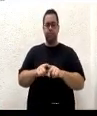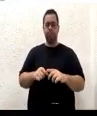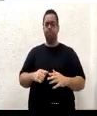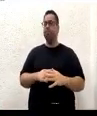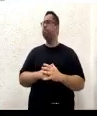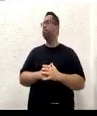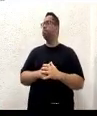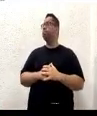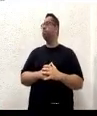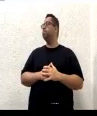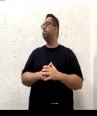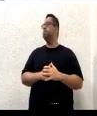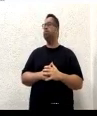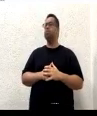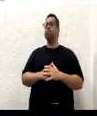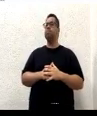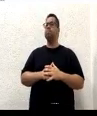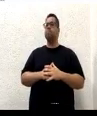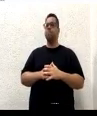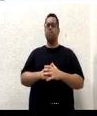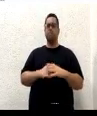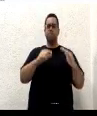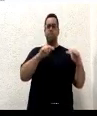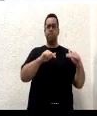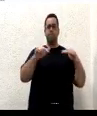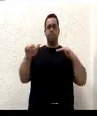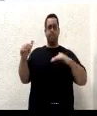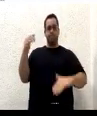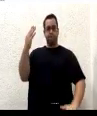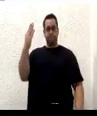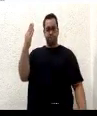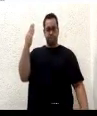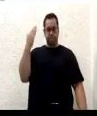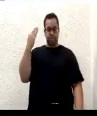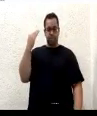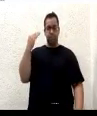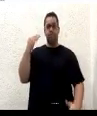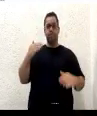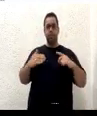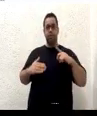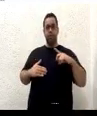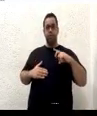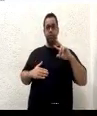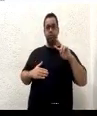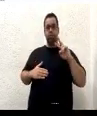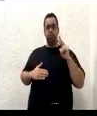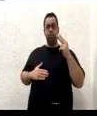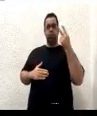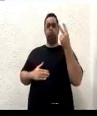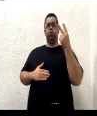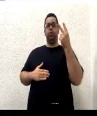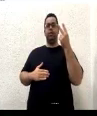De semana passada, eu fiz 2 indicações ao Executivo Municipal,